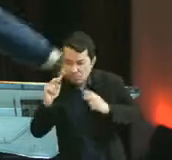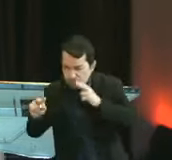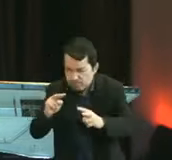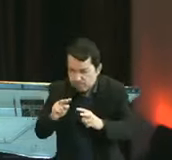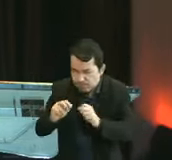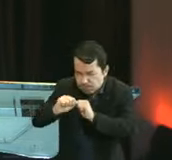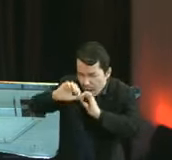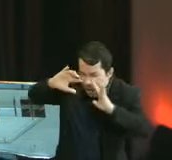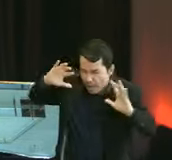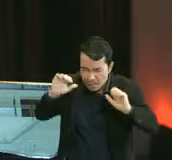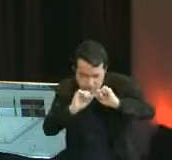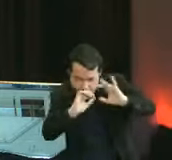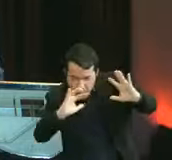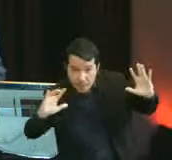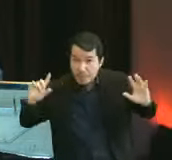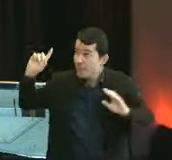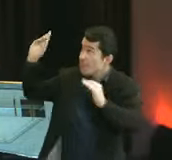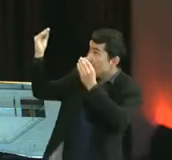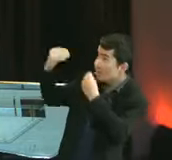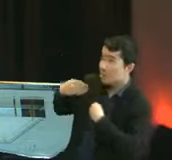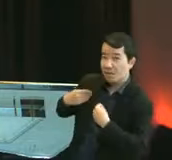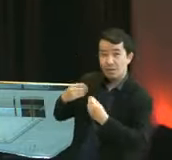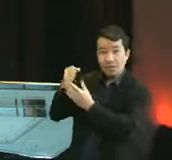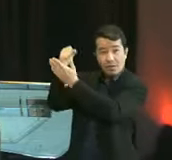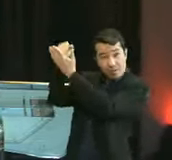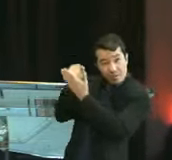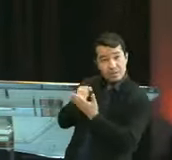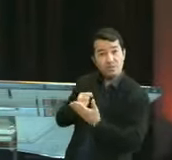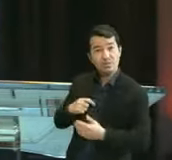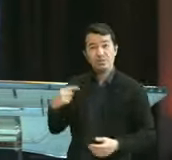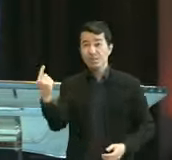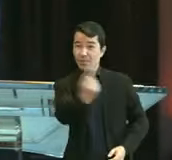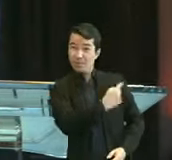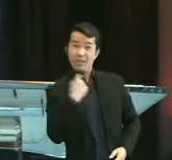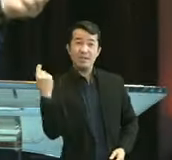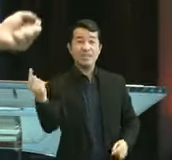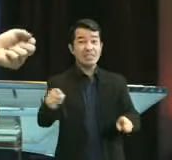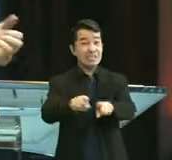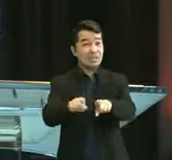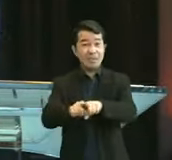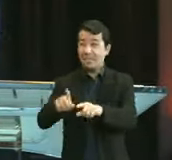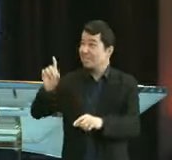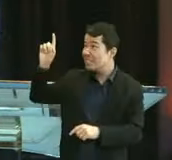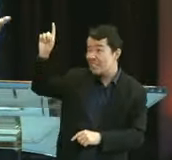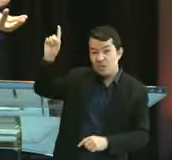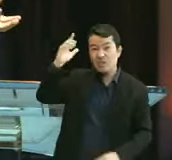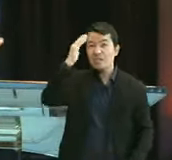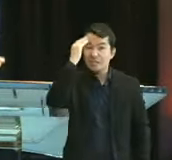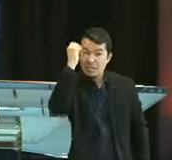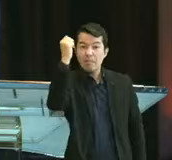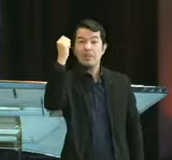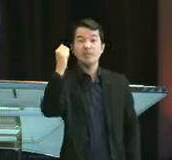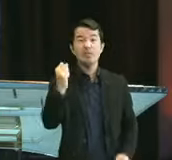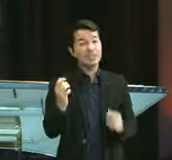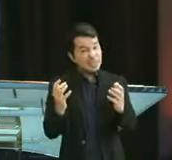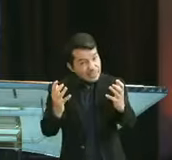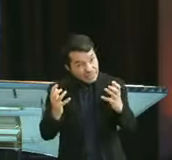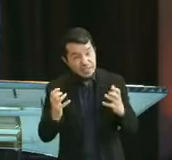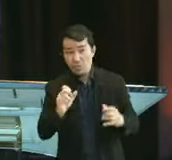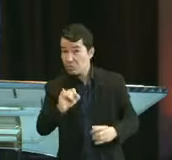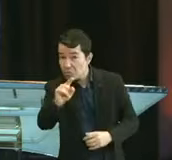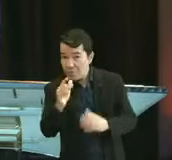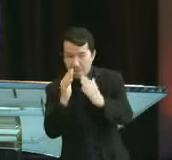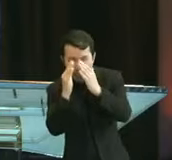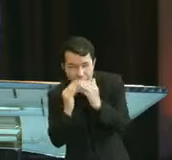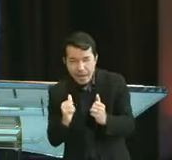os tesouros da sabedoria e do conhecimento guardados nos seus cofres e estão disponíveis para aqueles que